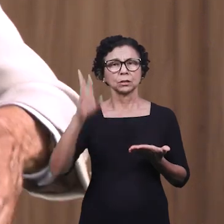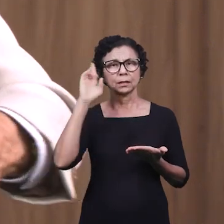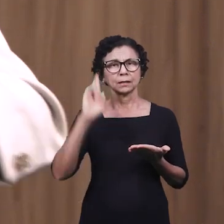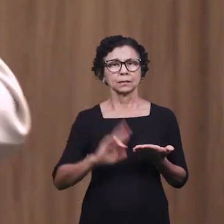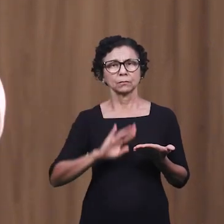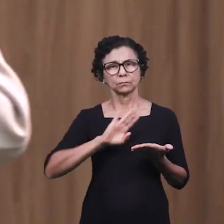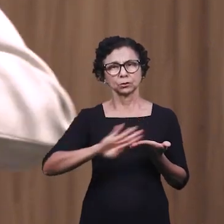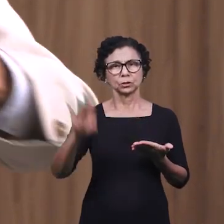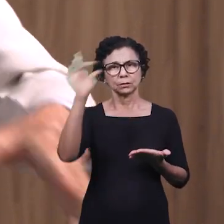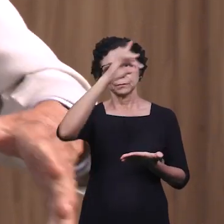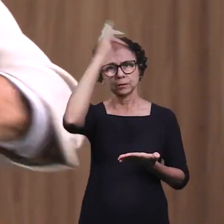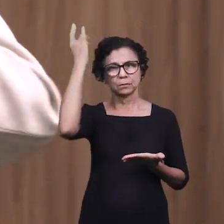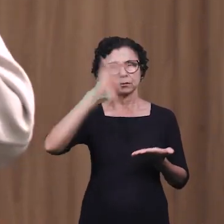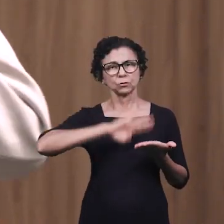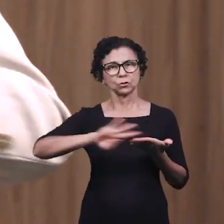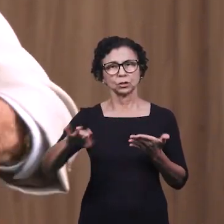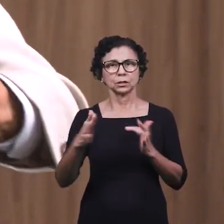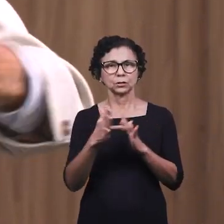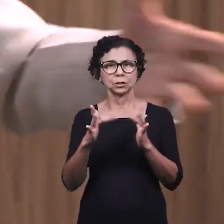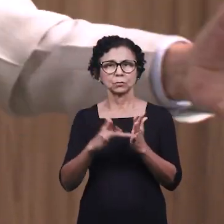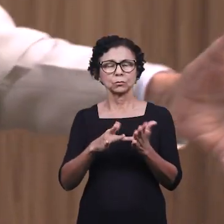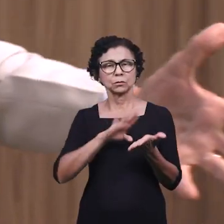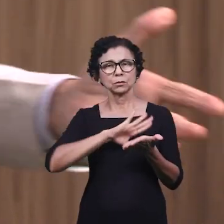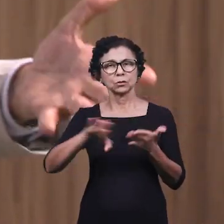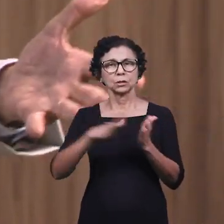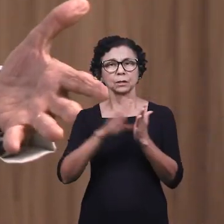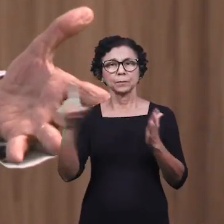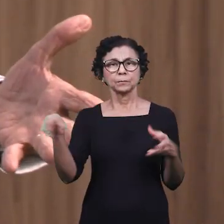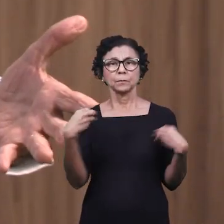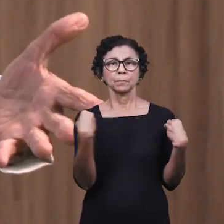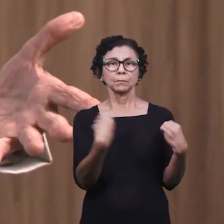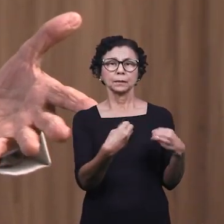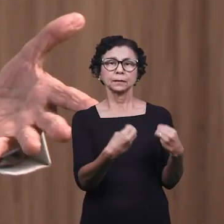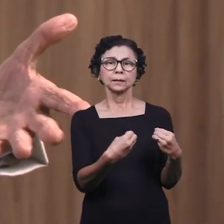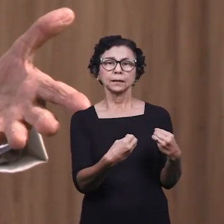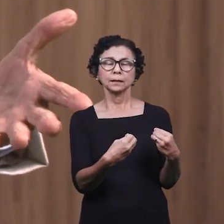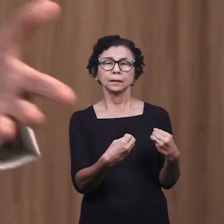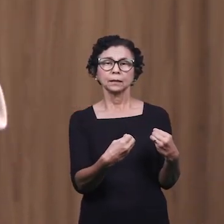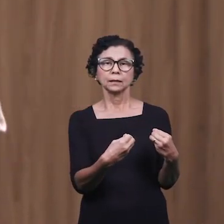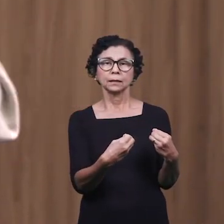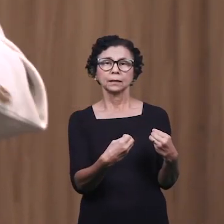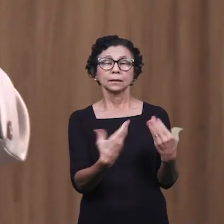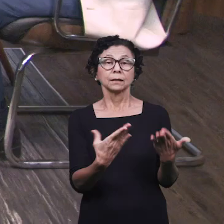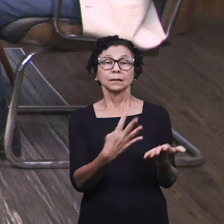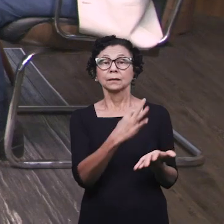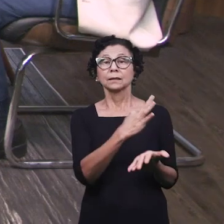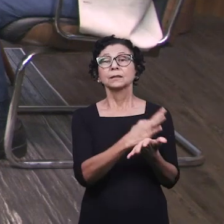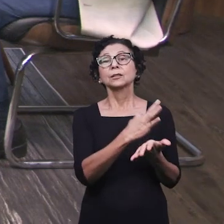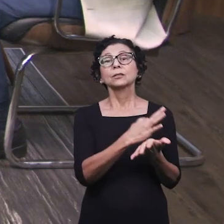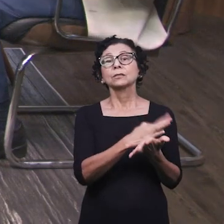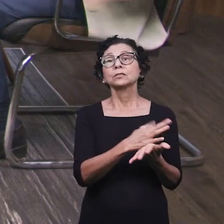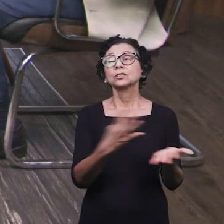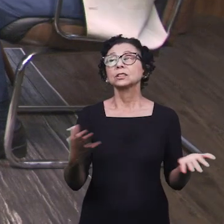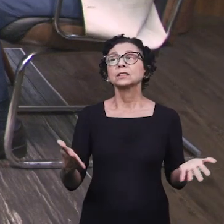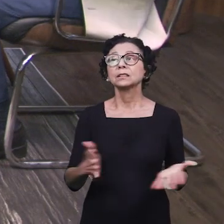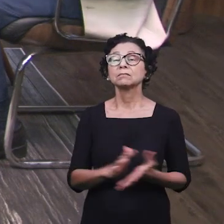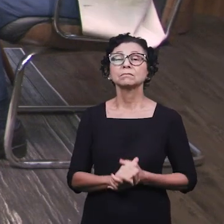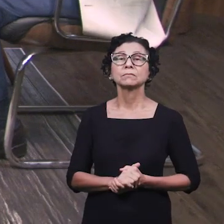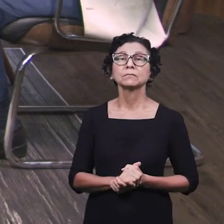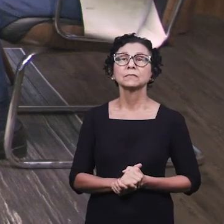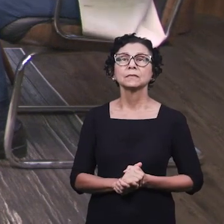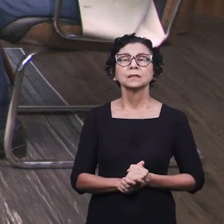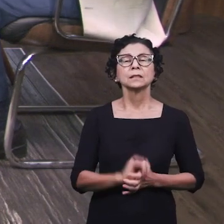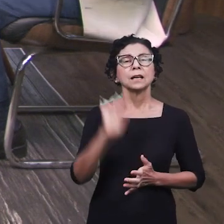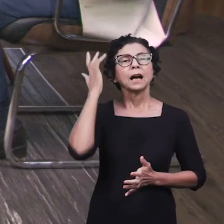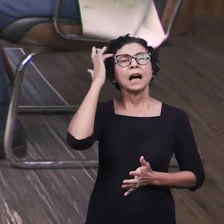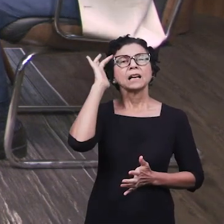exclui o Espírito Santo, exclui Jesus, exclui a Bíblia. Eu pergunto, para quê? entendeu? Teologia. Não, teologia é aquilo que